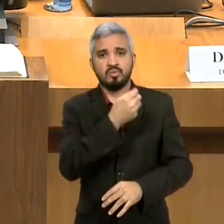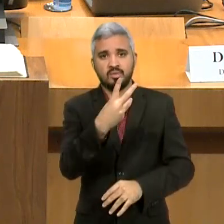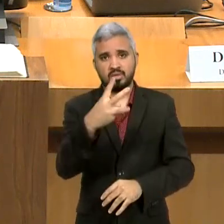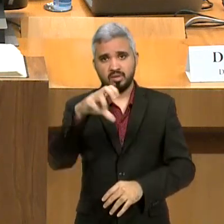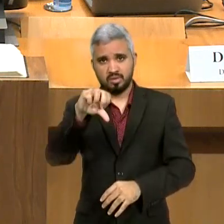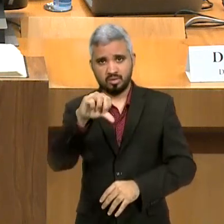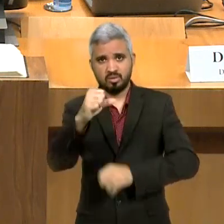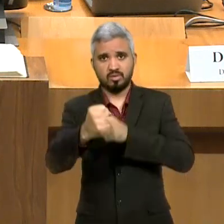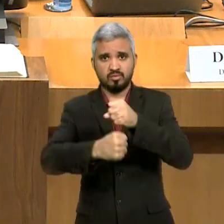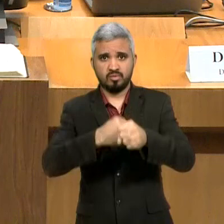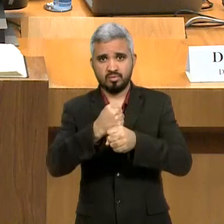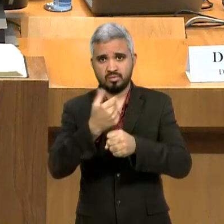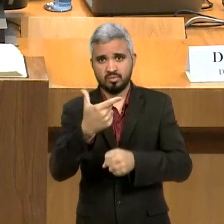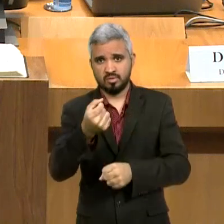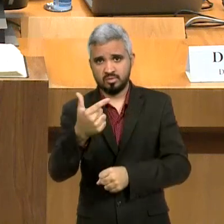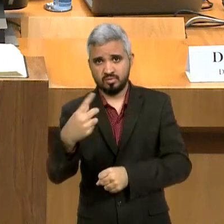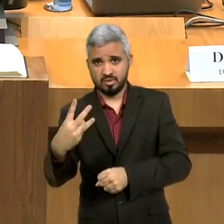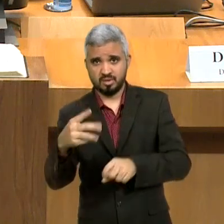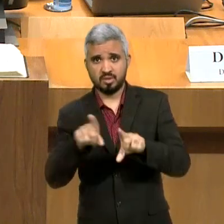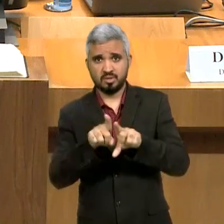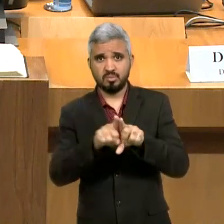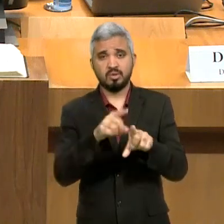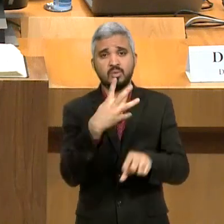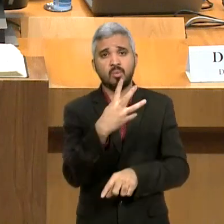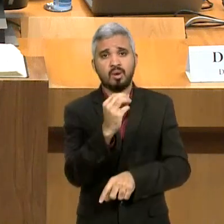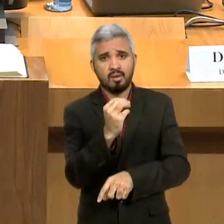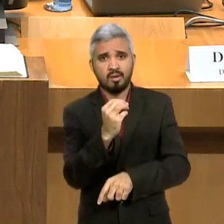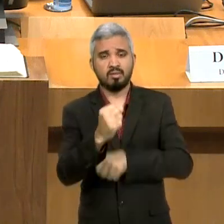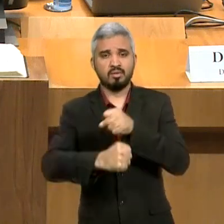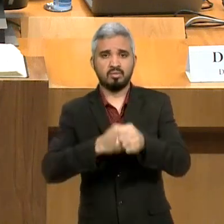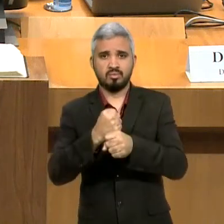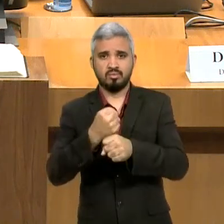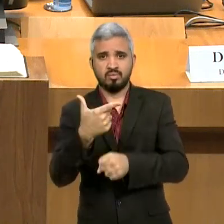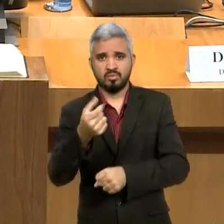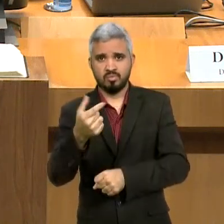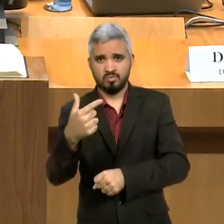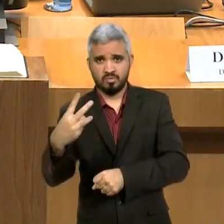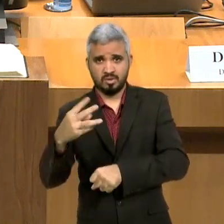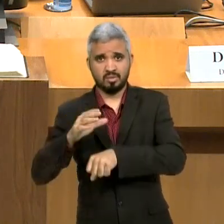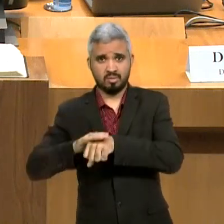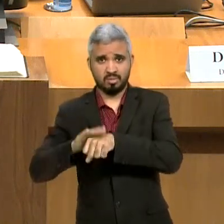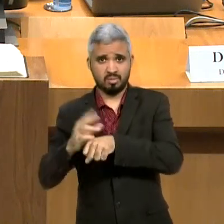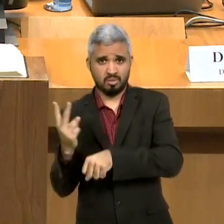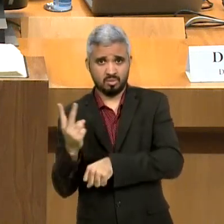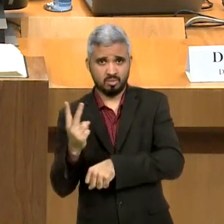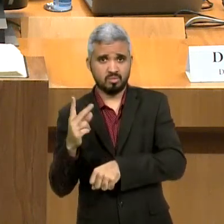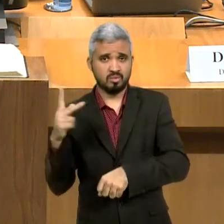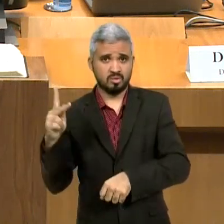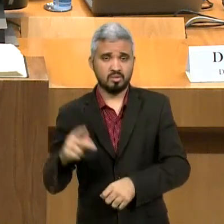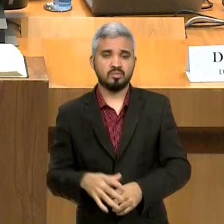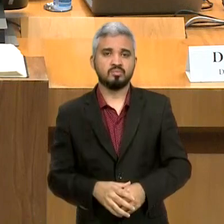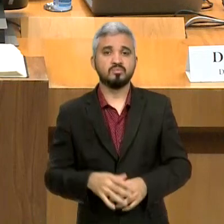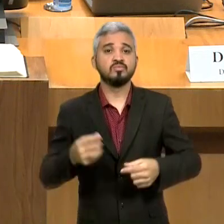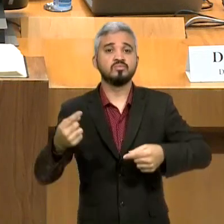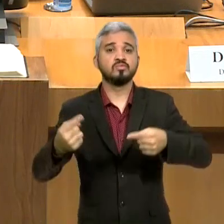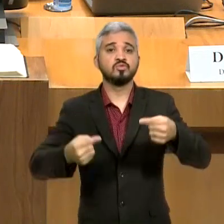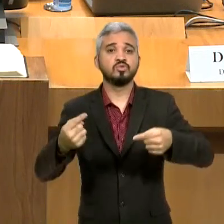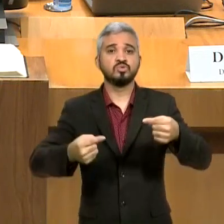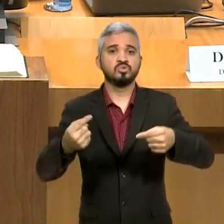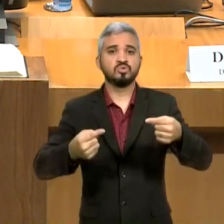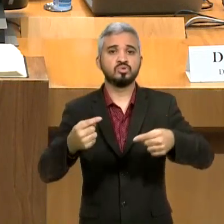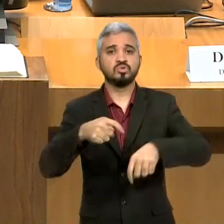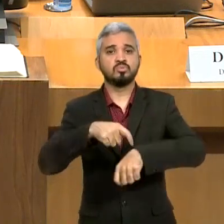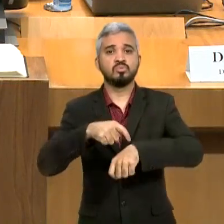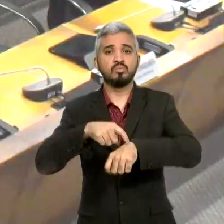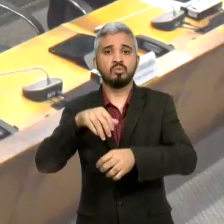de 2023 e 40 de 2023, de sua autoria. Em discussão,